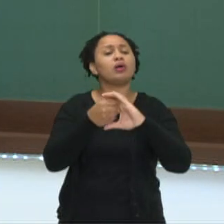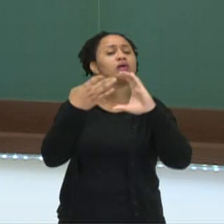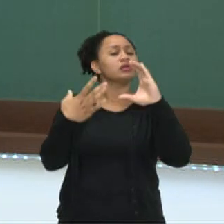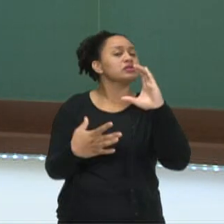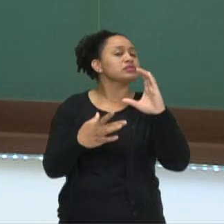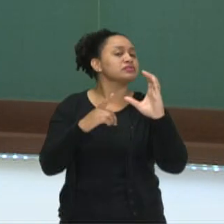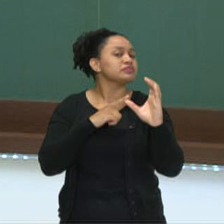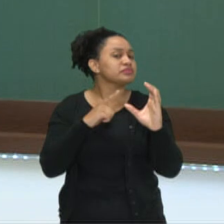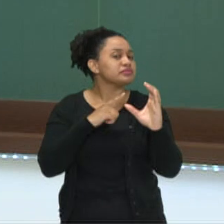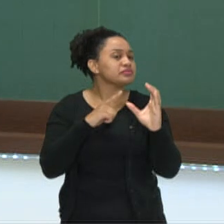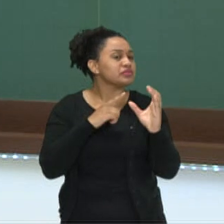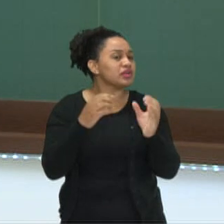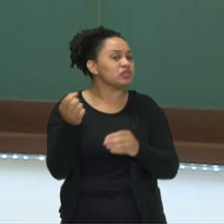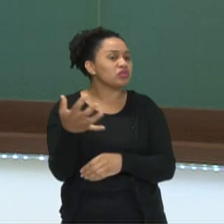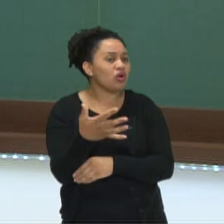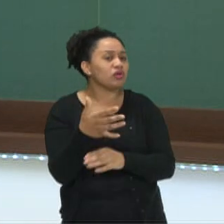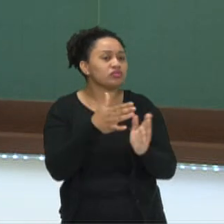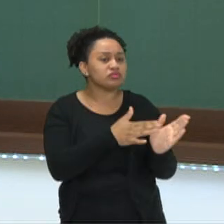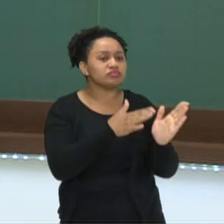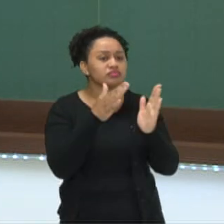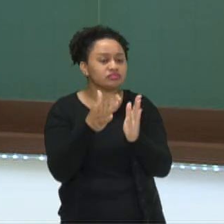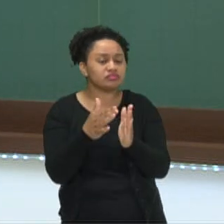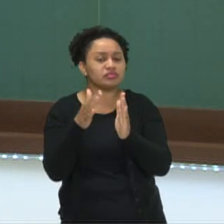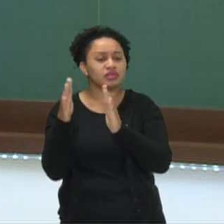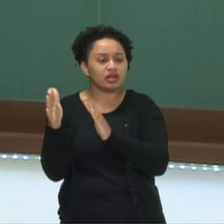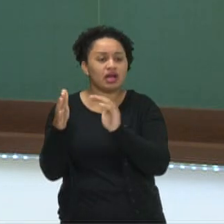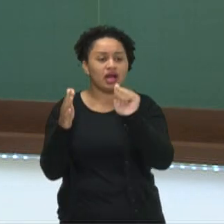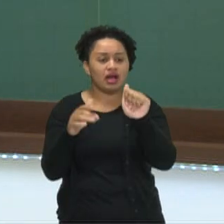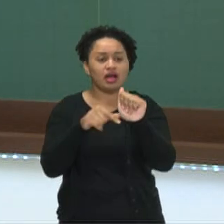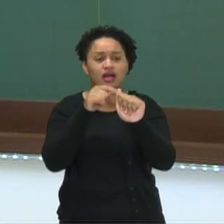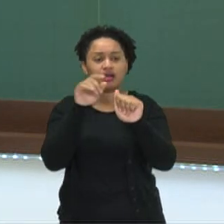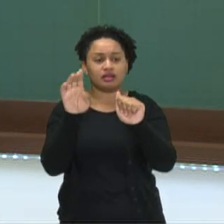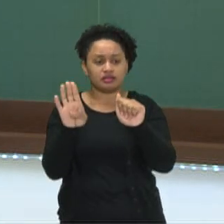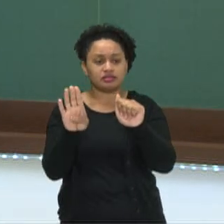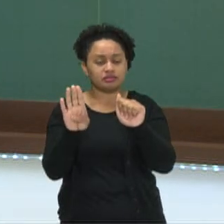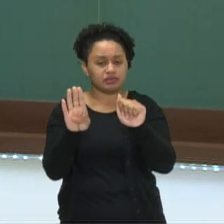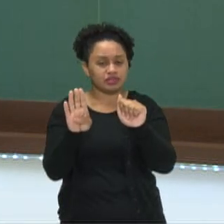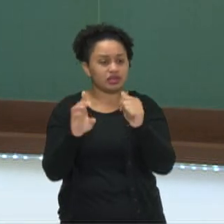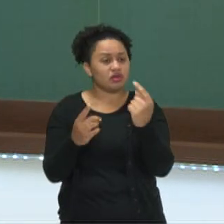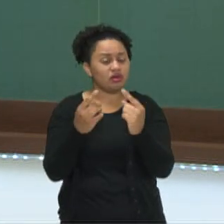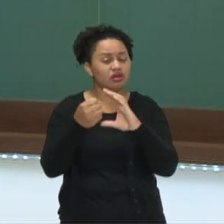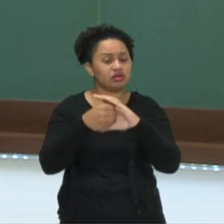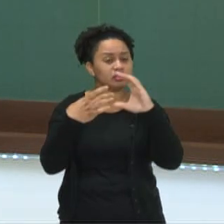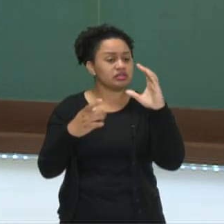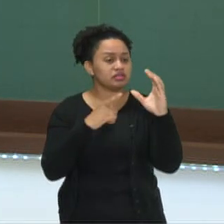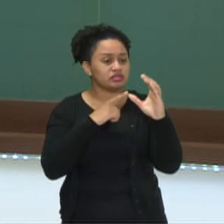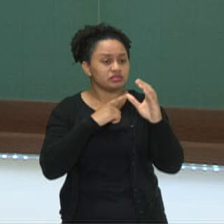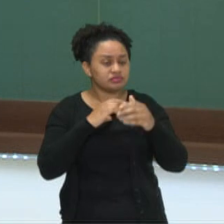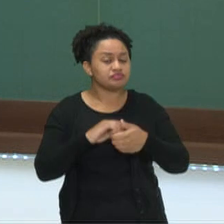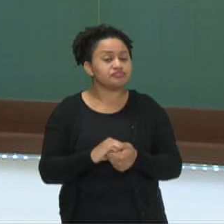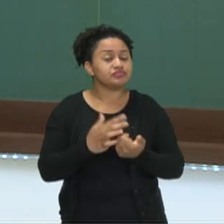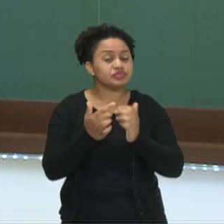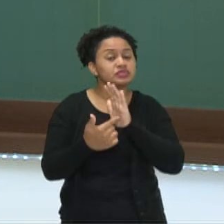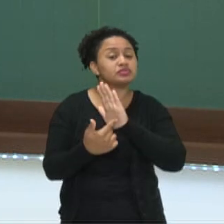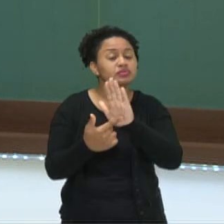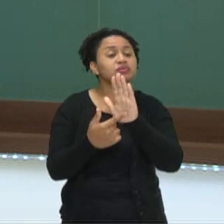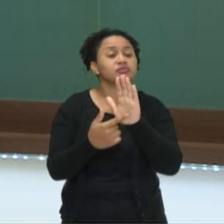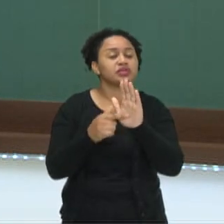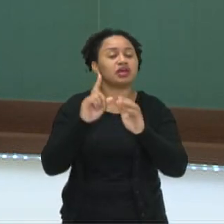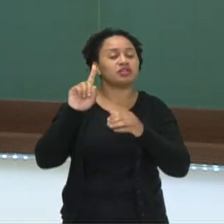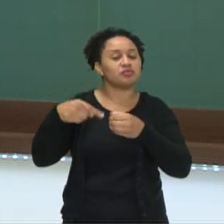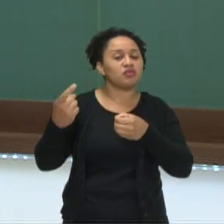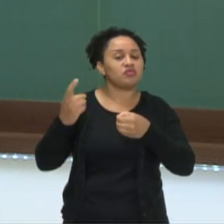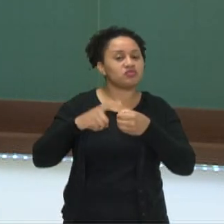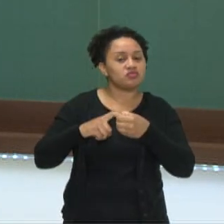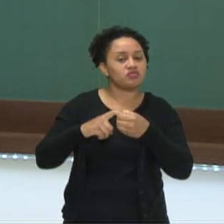característica que vai surgir aqui, ó, na A e na B. Você vai indicar, então, para nós, e eu volto